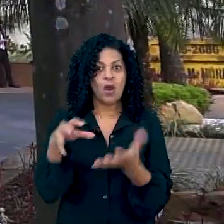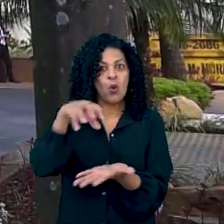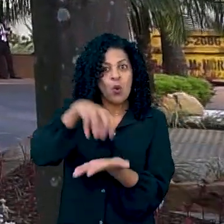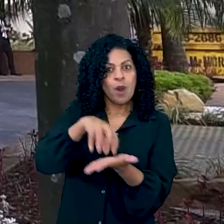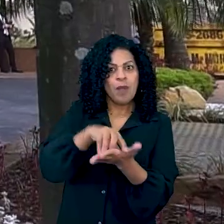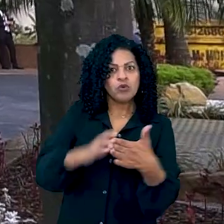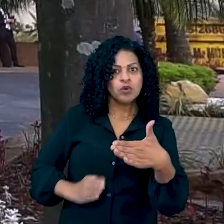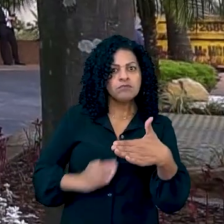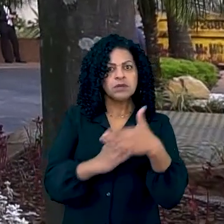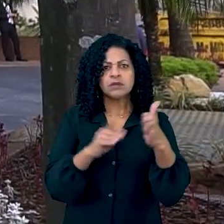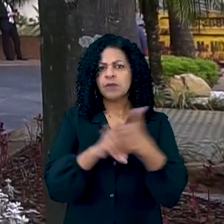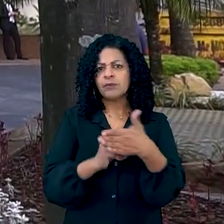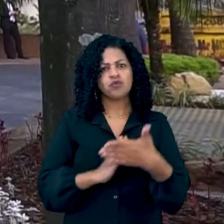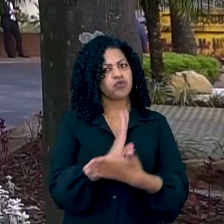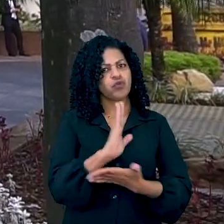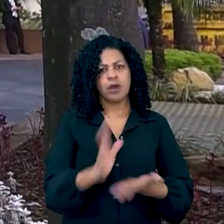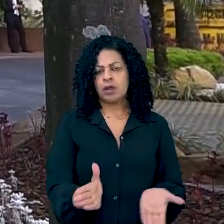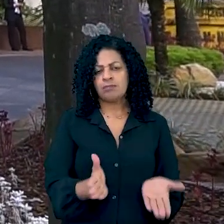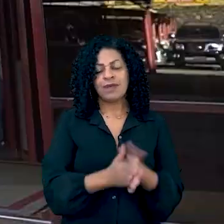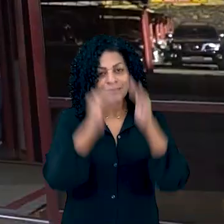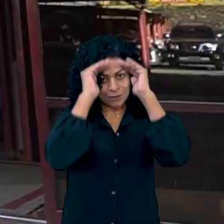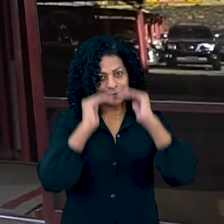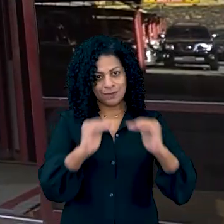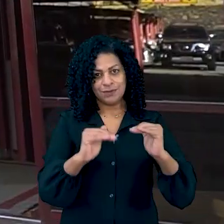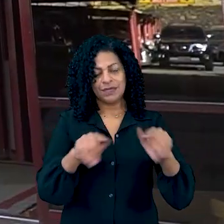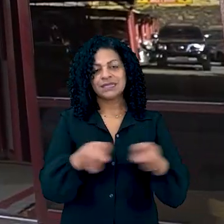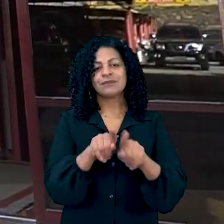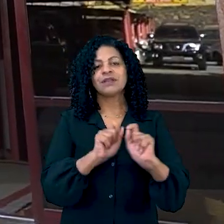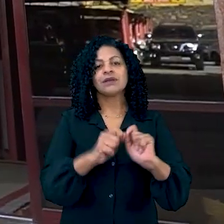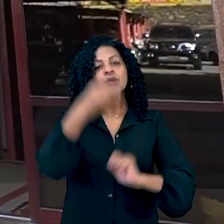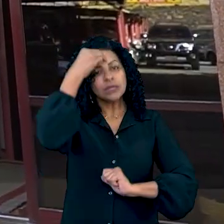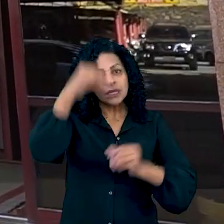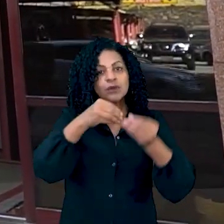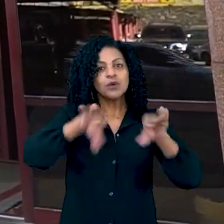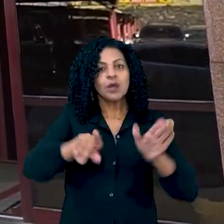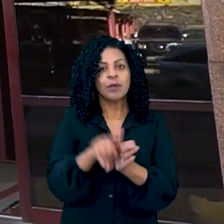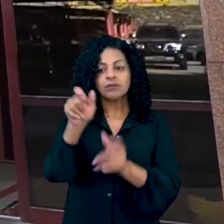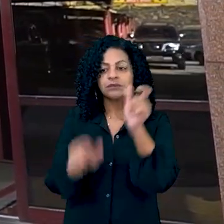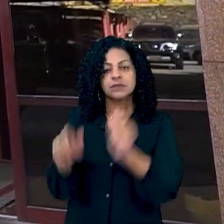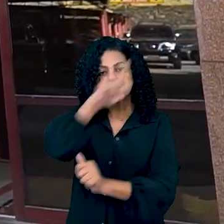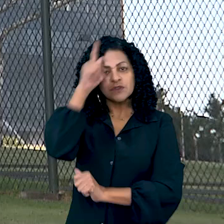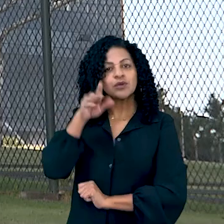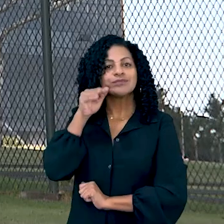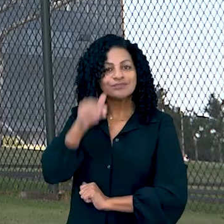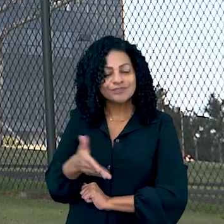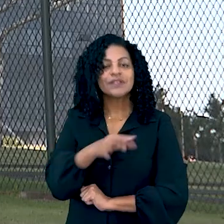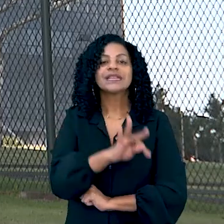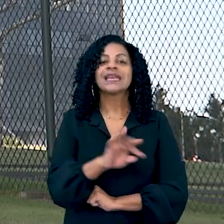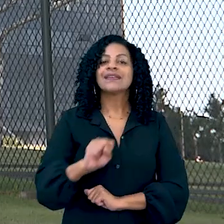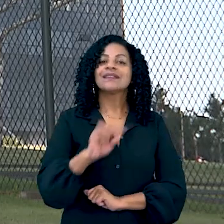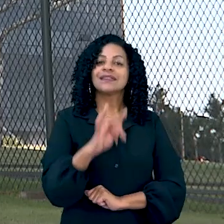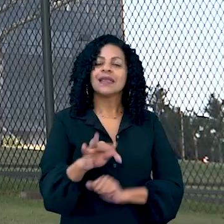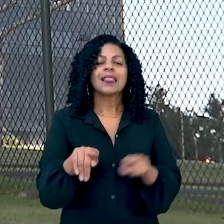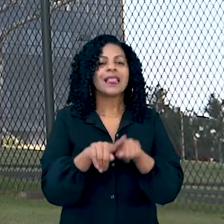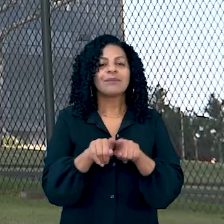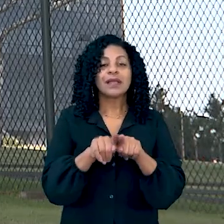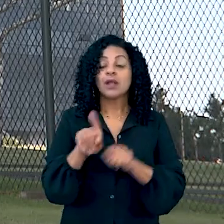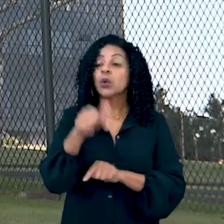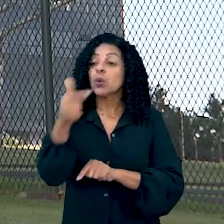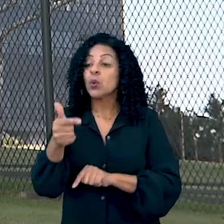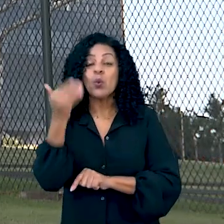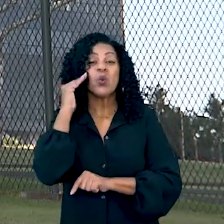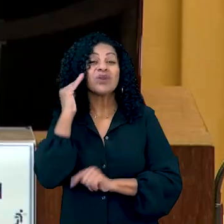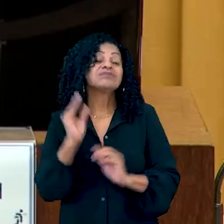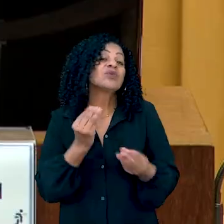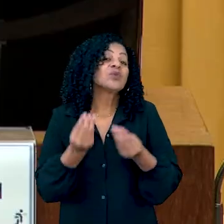não extrapolou os limites do poder diretivo da empresa, nem causou danos de ordem moral aos empregados. No TST, o entendimento